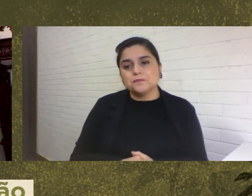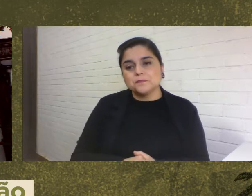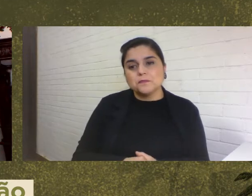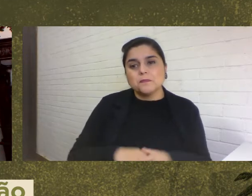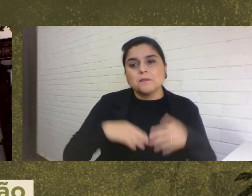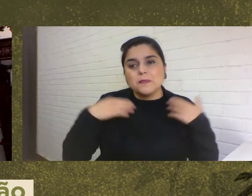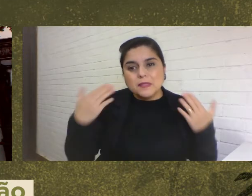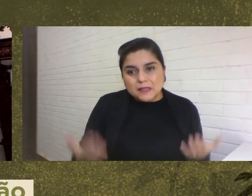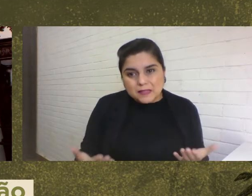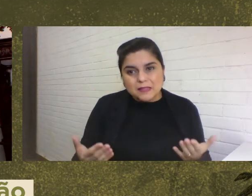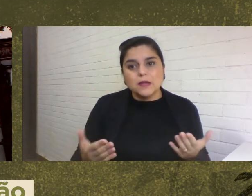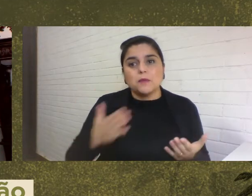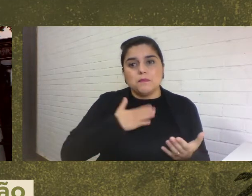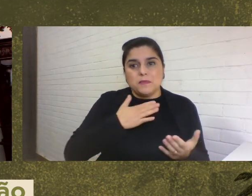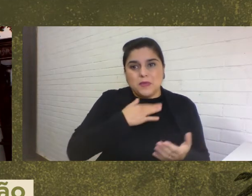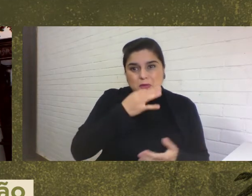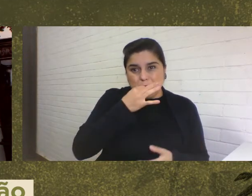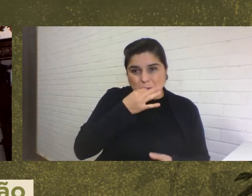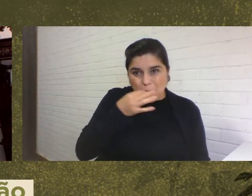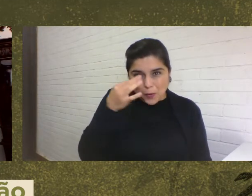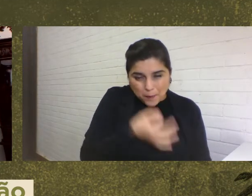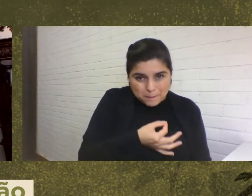existência deste limite objetivo